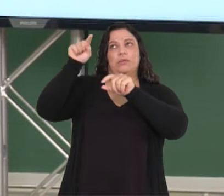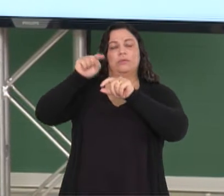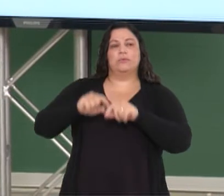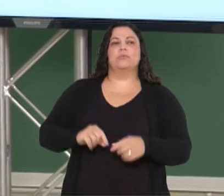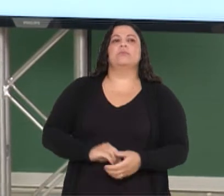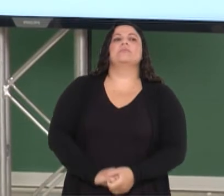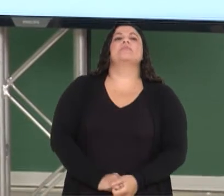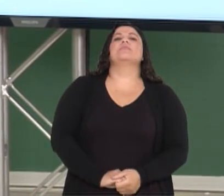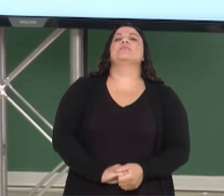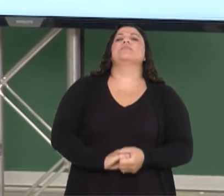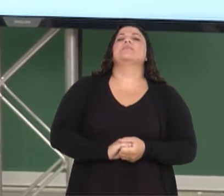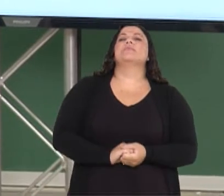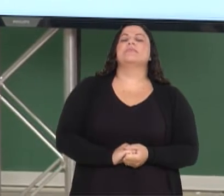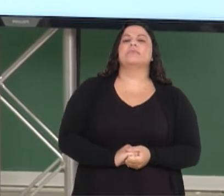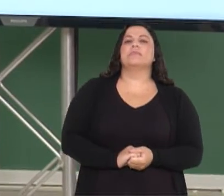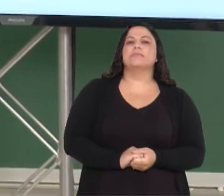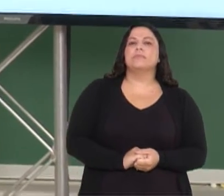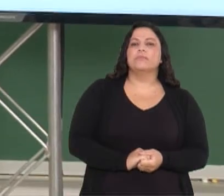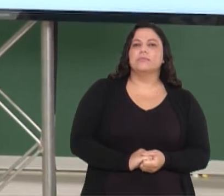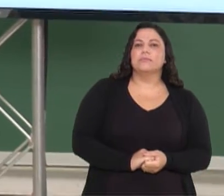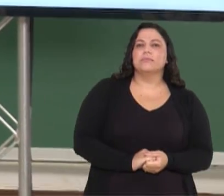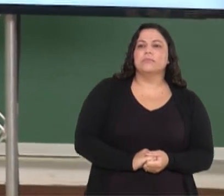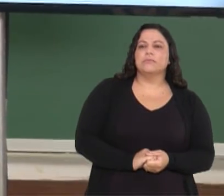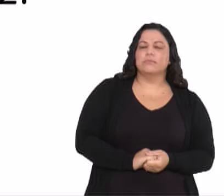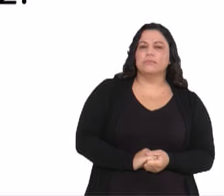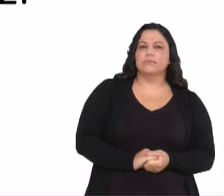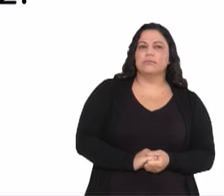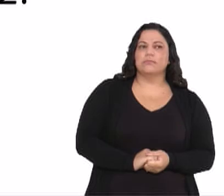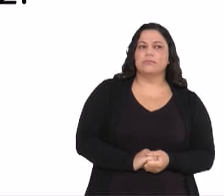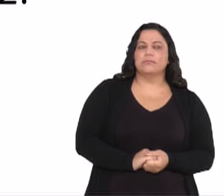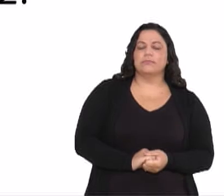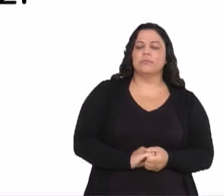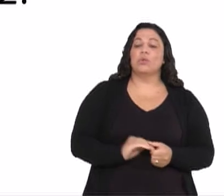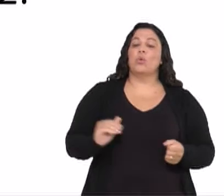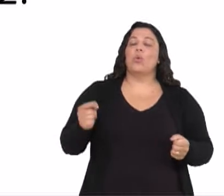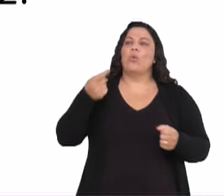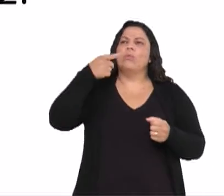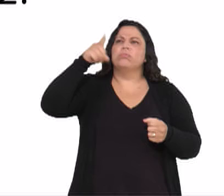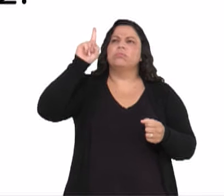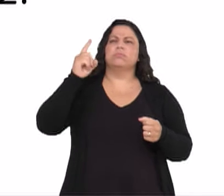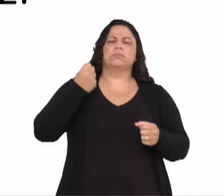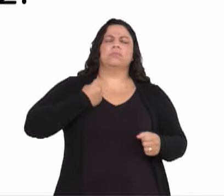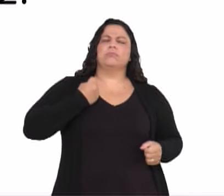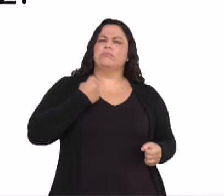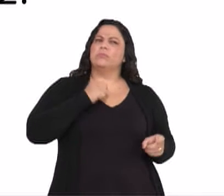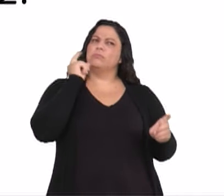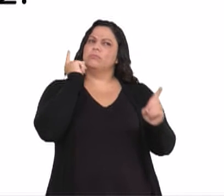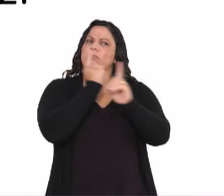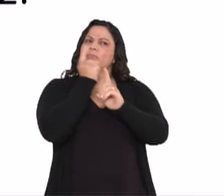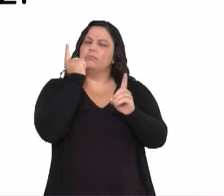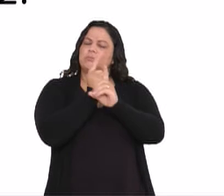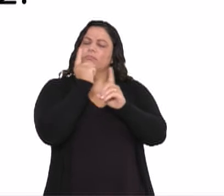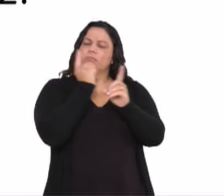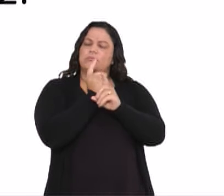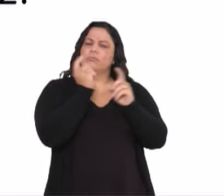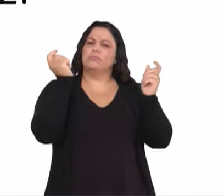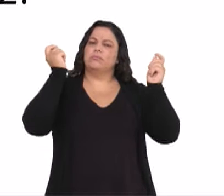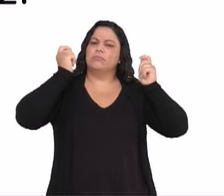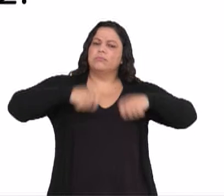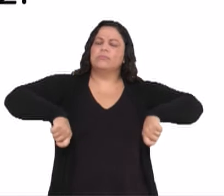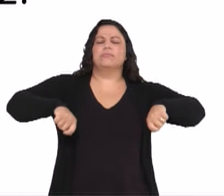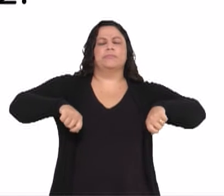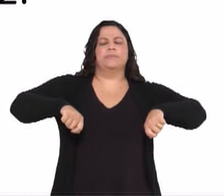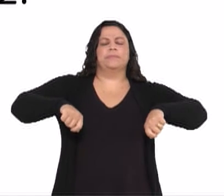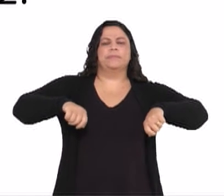Próximo passo. O último número encontrado no dispositivo, prático, é o resto e os demais são coeficientes do